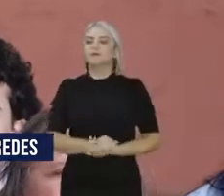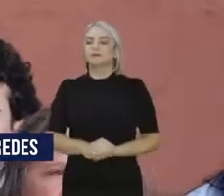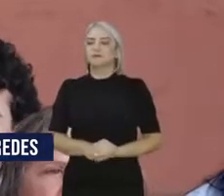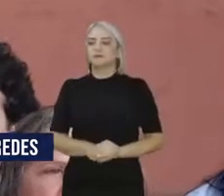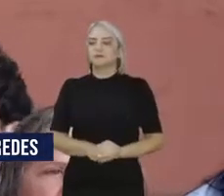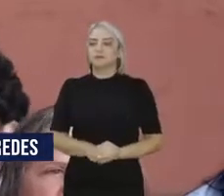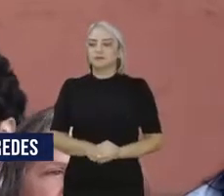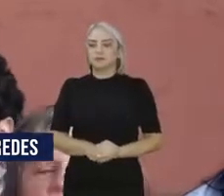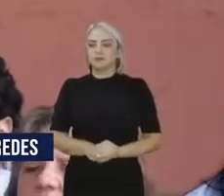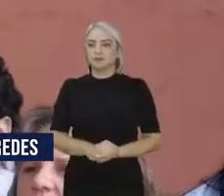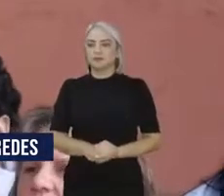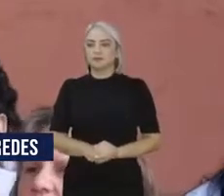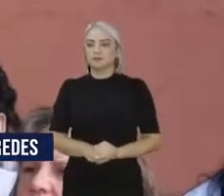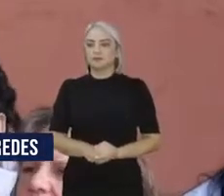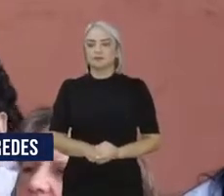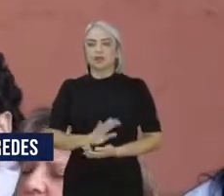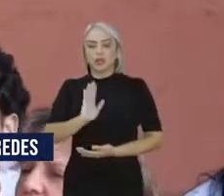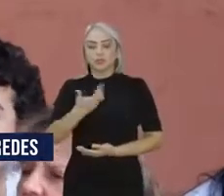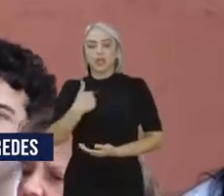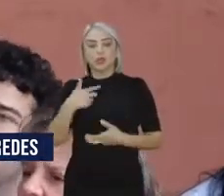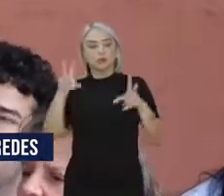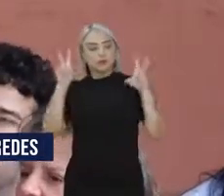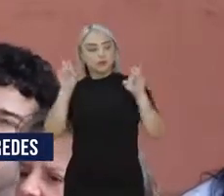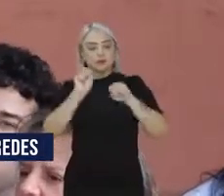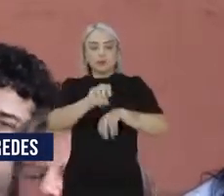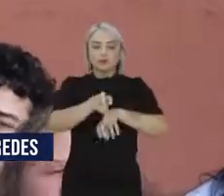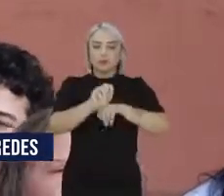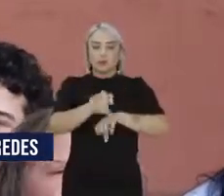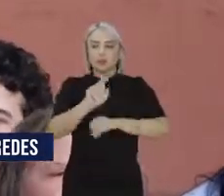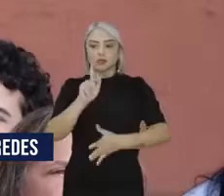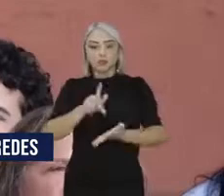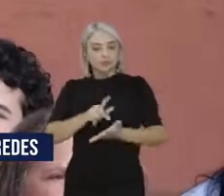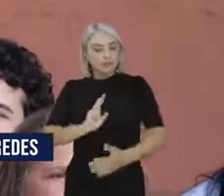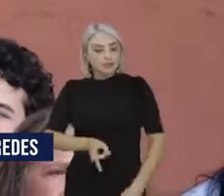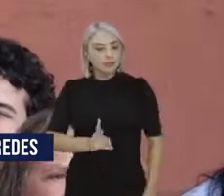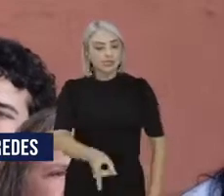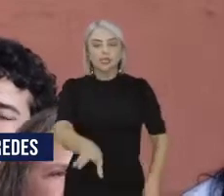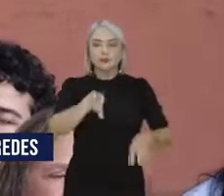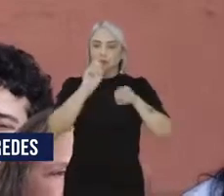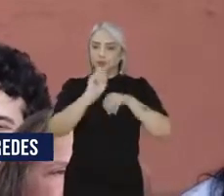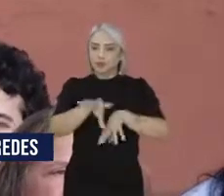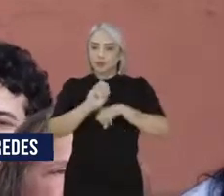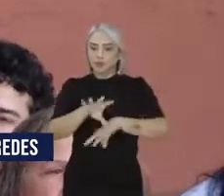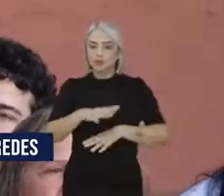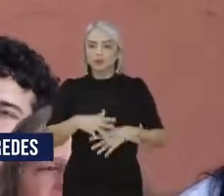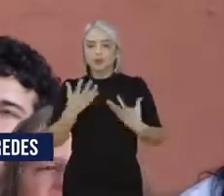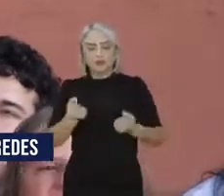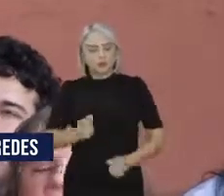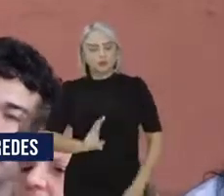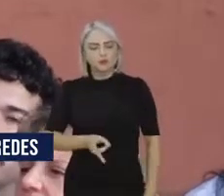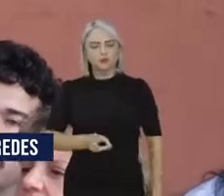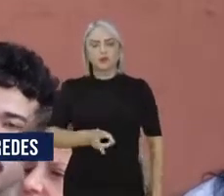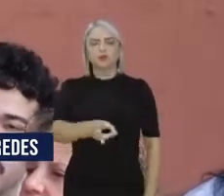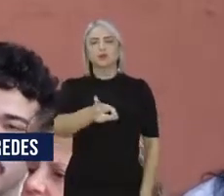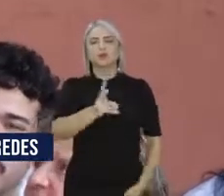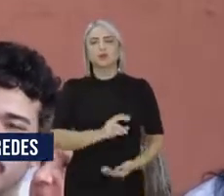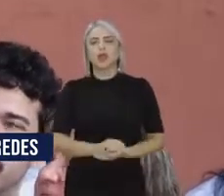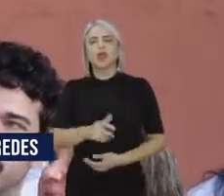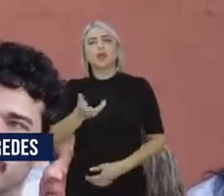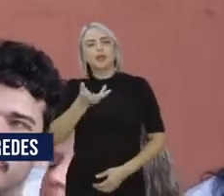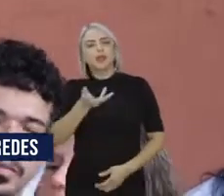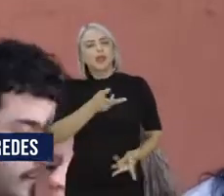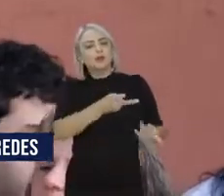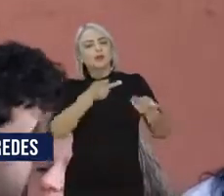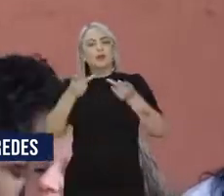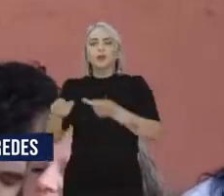E já que o assunto é educação, né? Na verdade, sempre foi educação. Vamos dar continuidade aqui. Gostaria de chamar uma representante da escola da